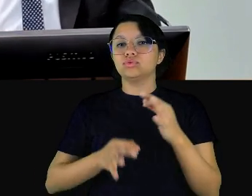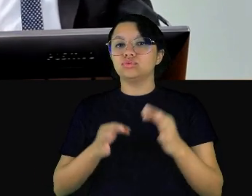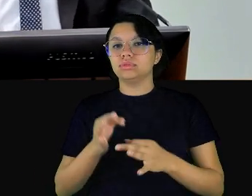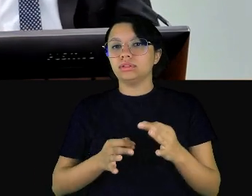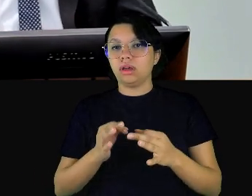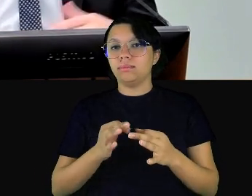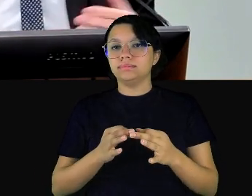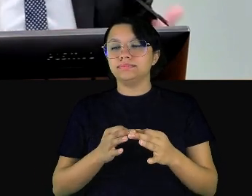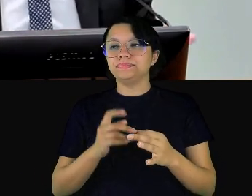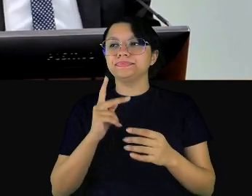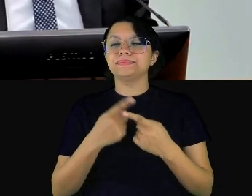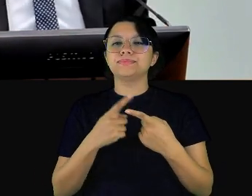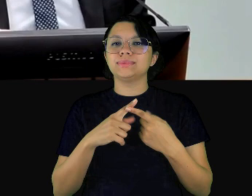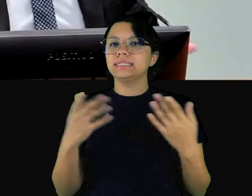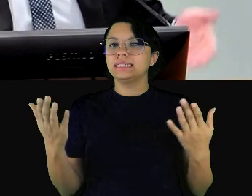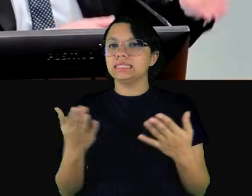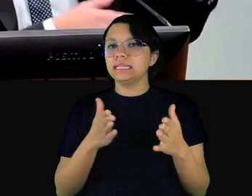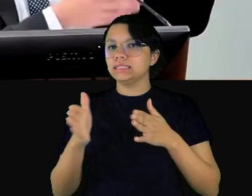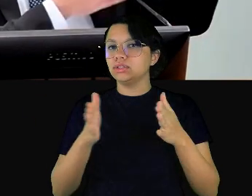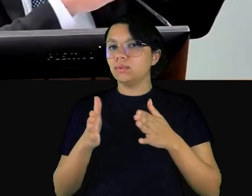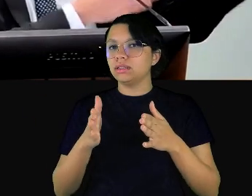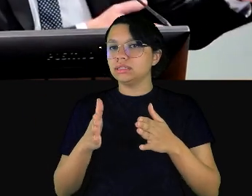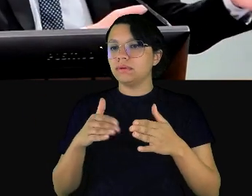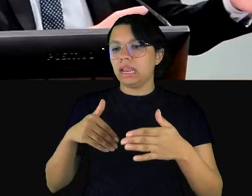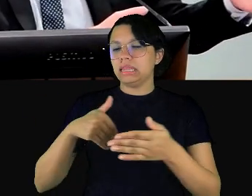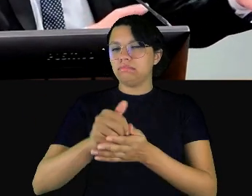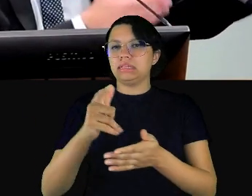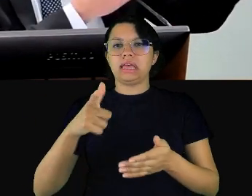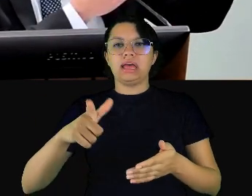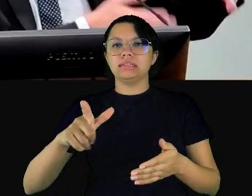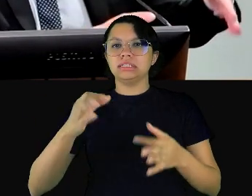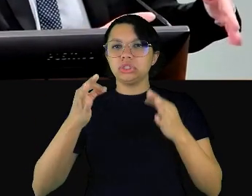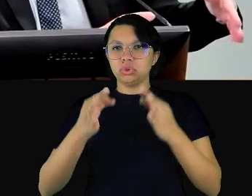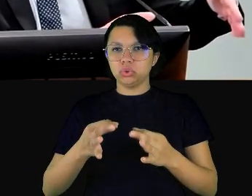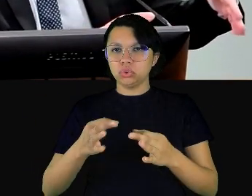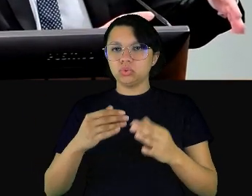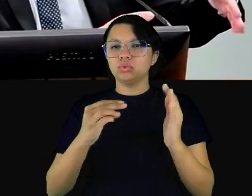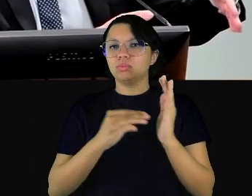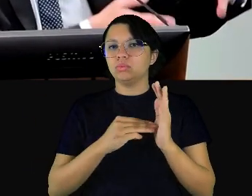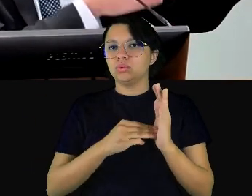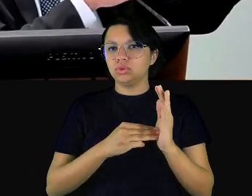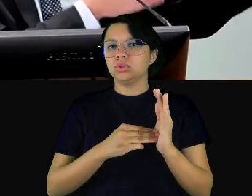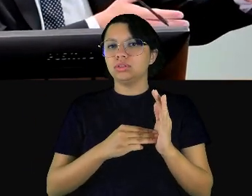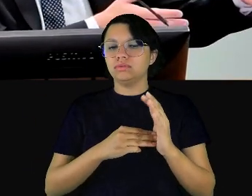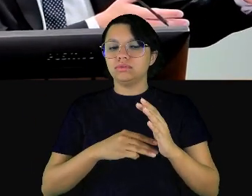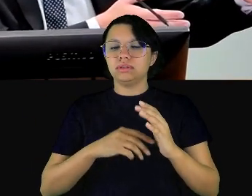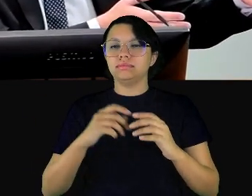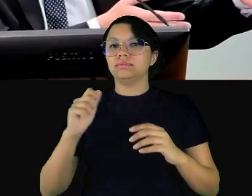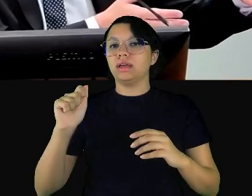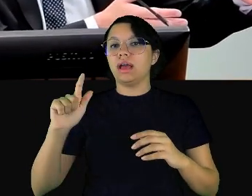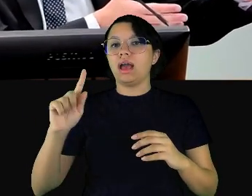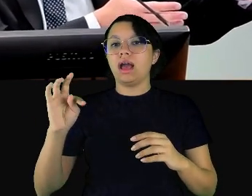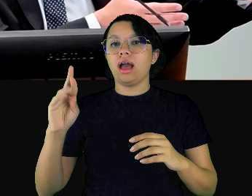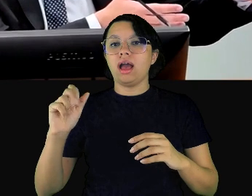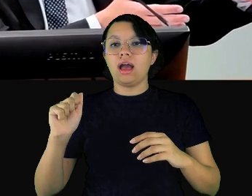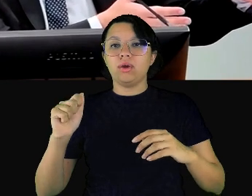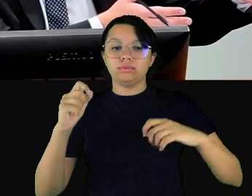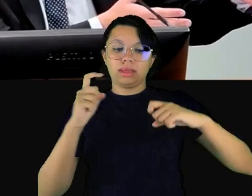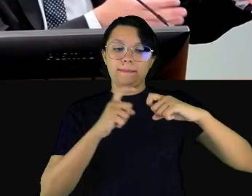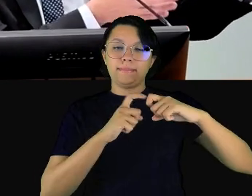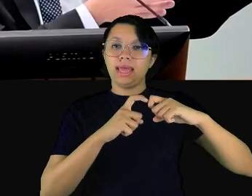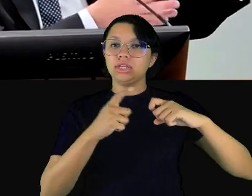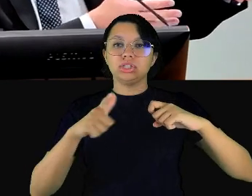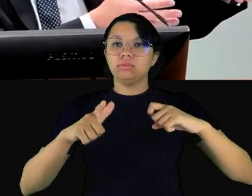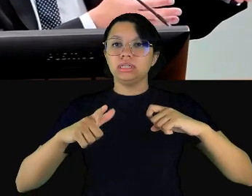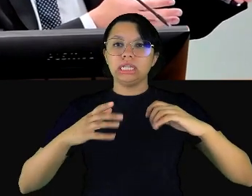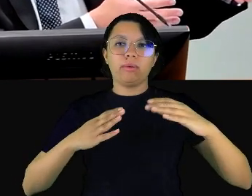judicial. Porque nessa situação, ele é dispensado sem justa causa em alta médica, não existe nenhum óbice